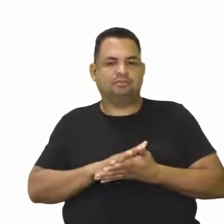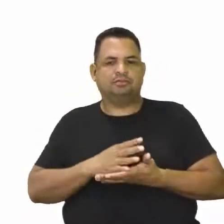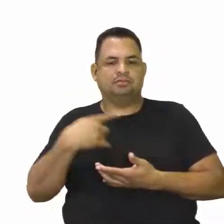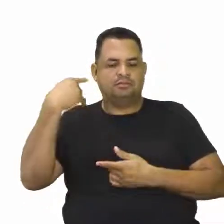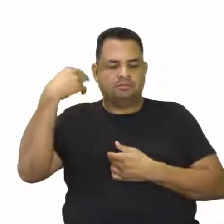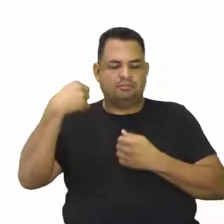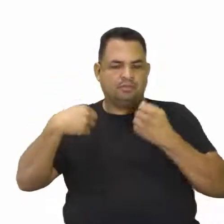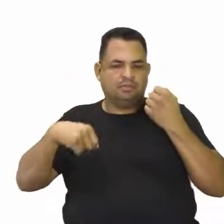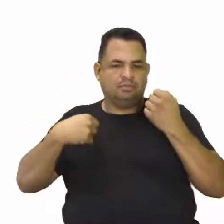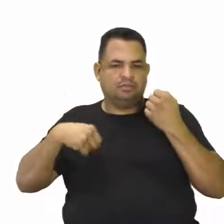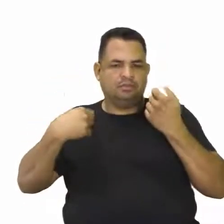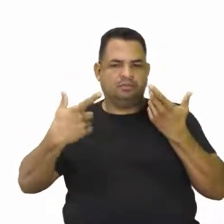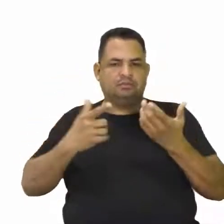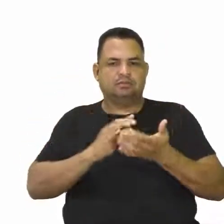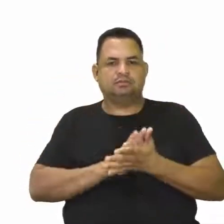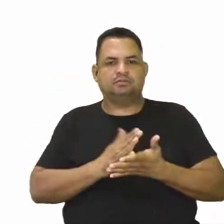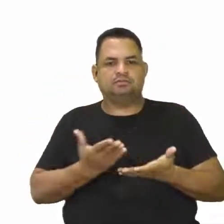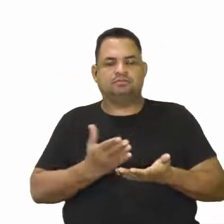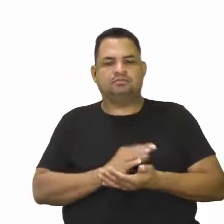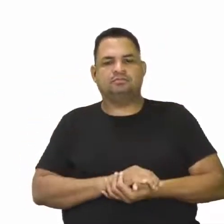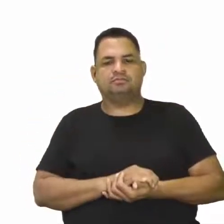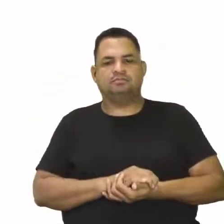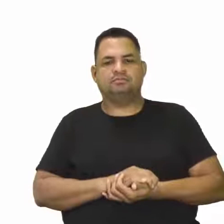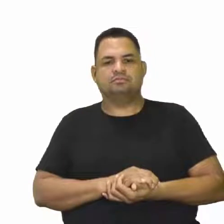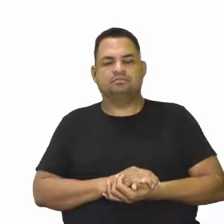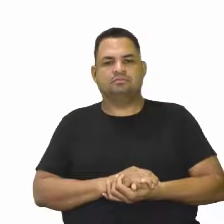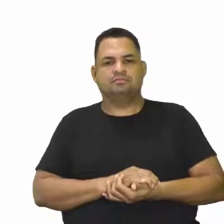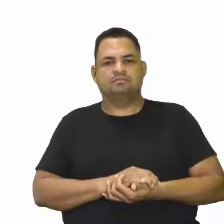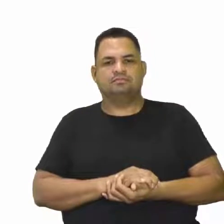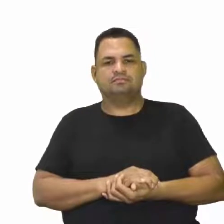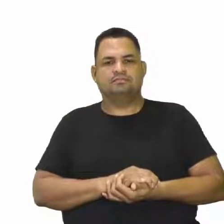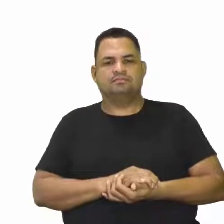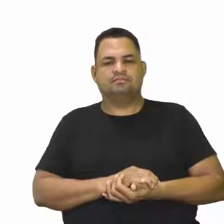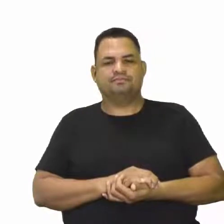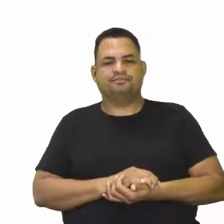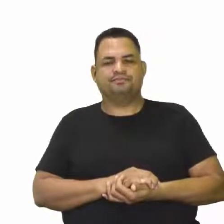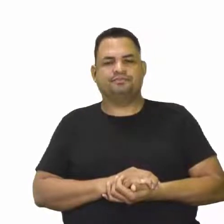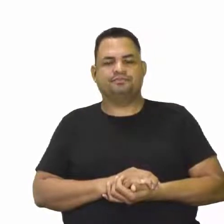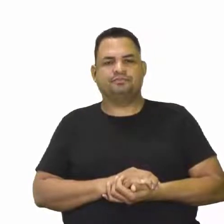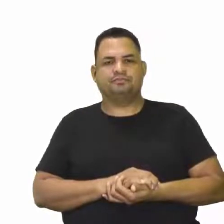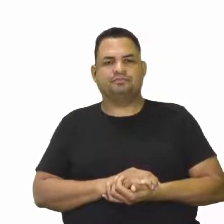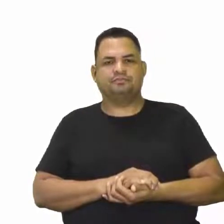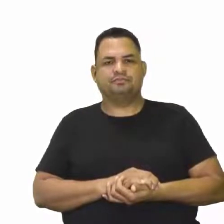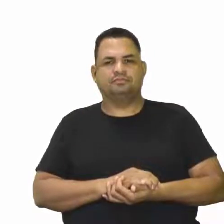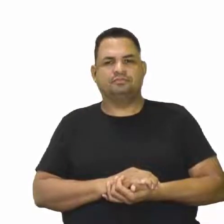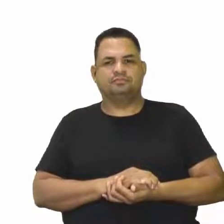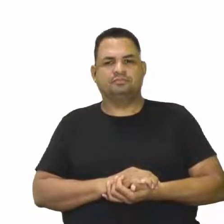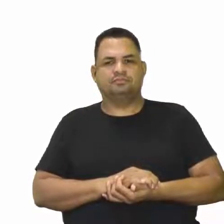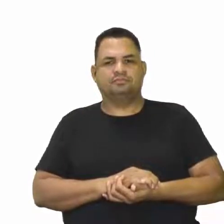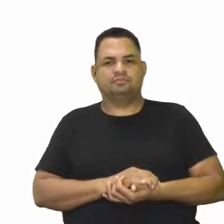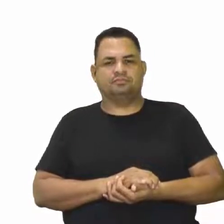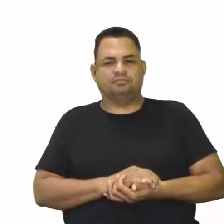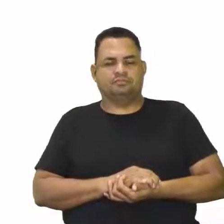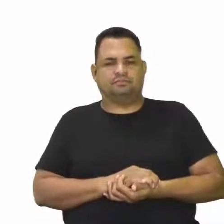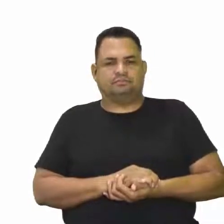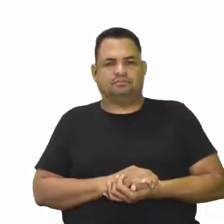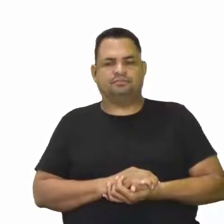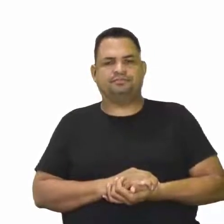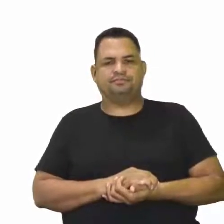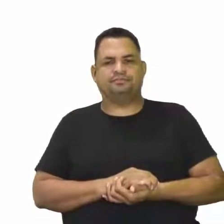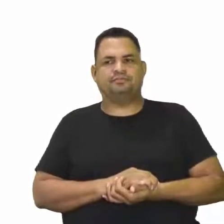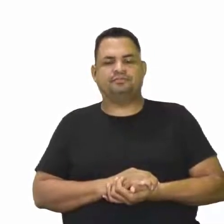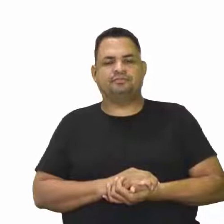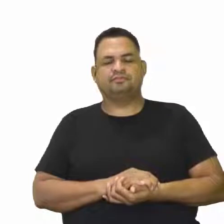mesmo que eles tenham cor de mexicano. Olha aí. É uma crítica, né? É uma crítica e nossa, é tão